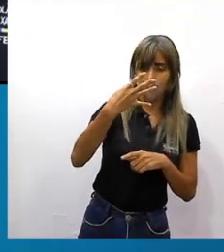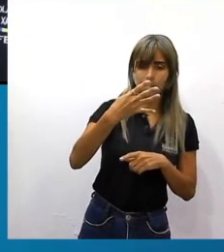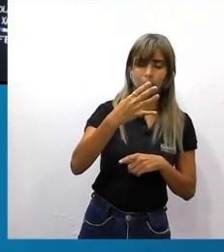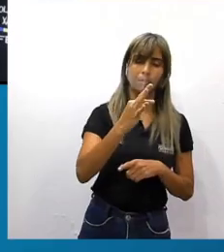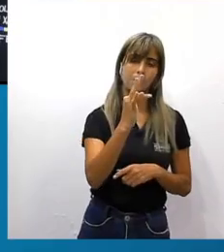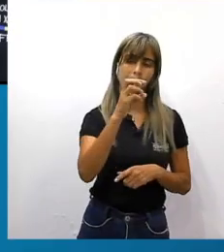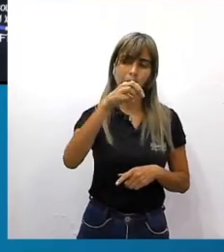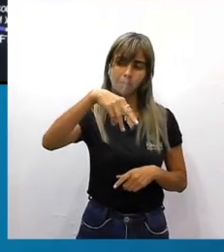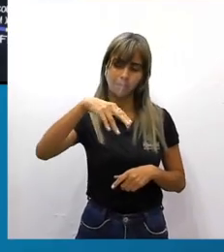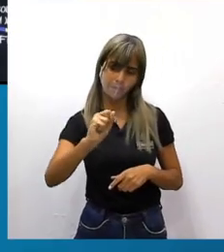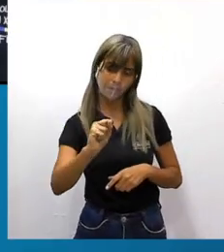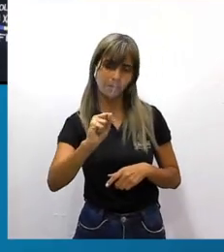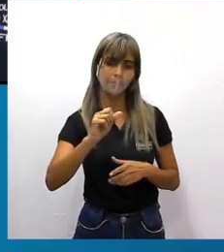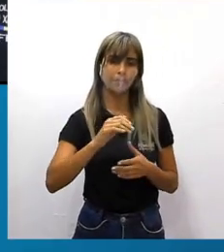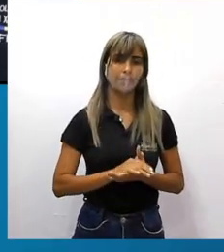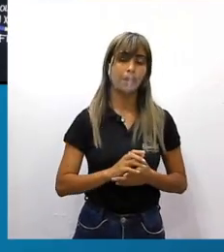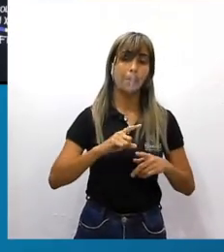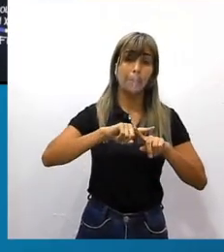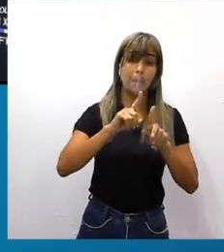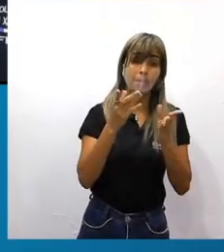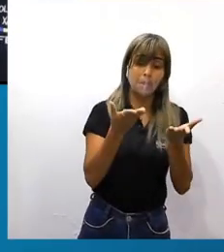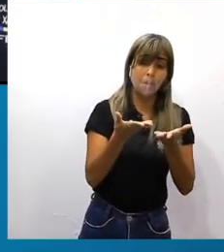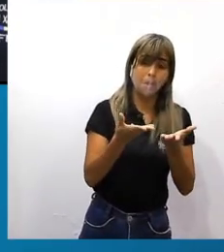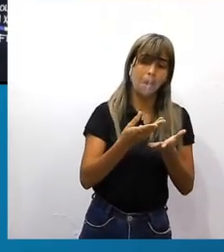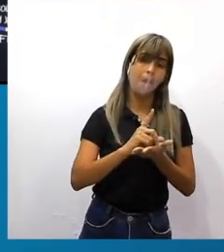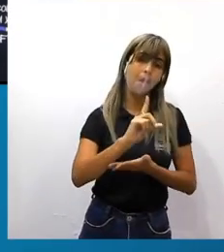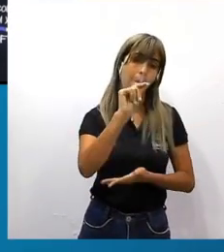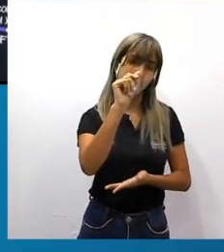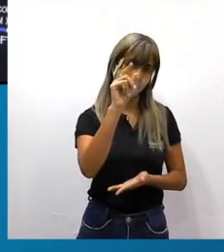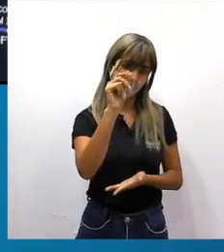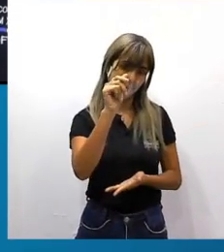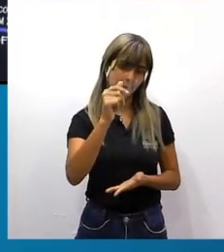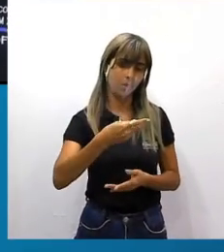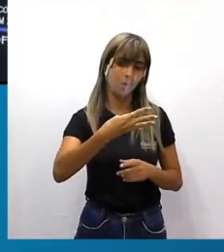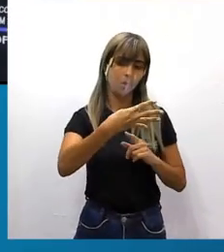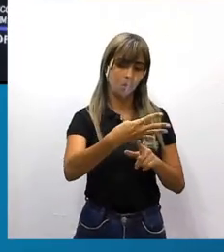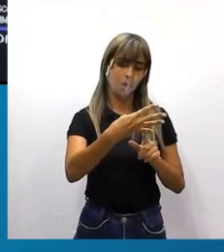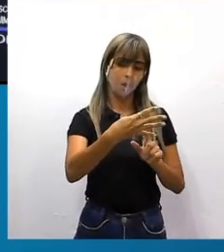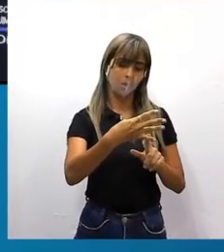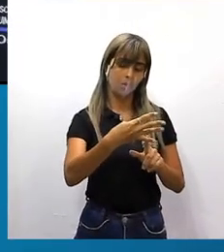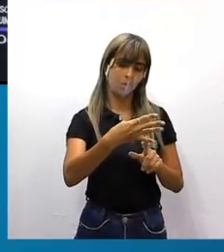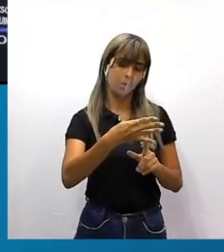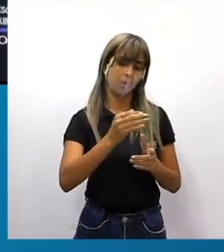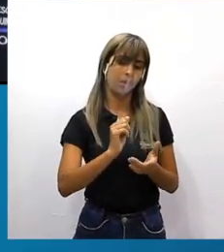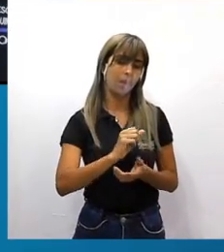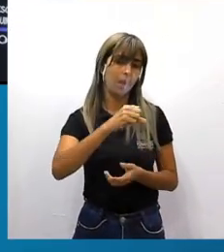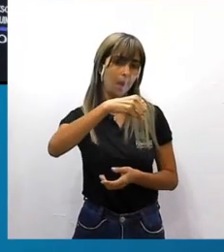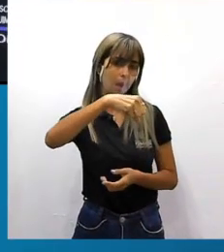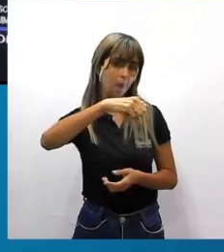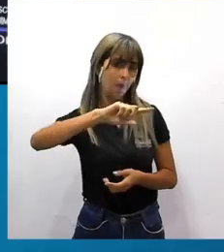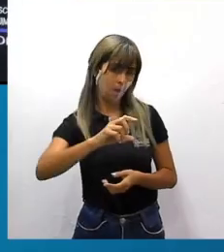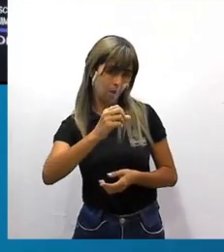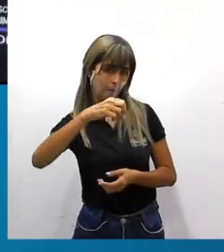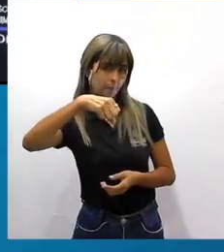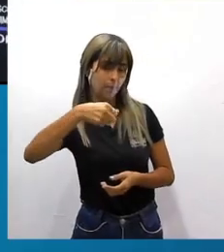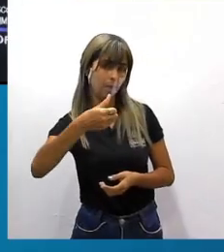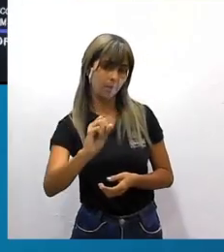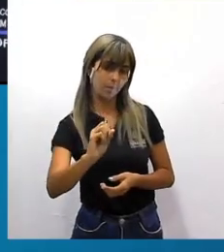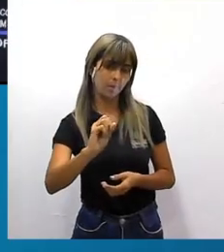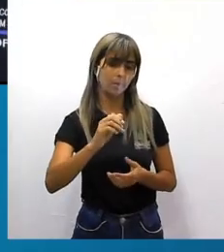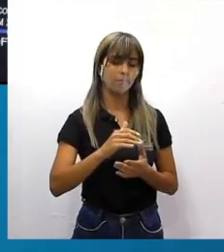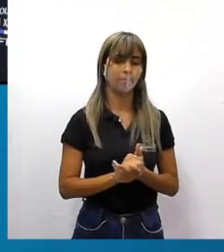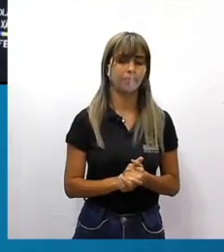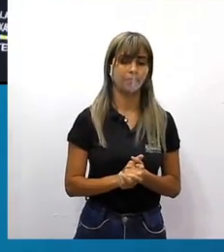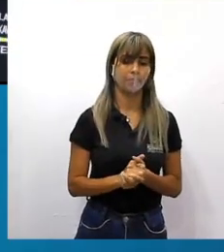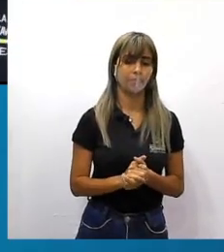de tomate. Massa. E agora, e o preço? Então, 4 caixas de 90 centavos. Então, 90 centavos, mais